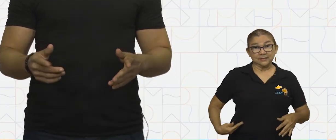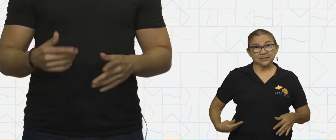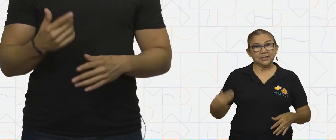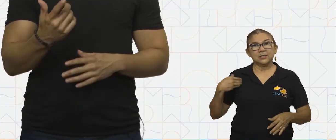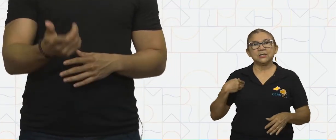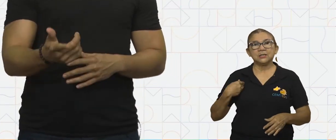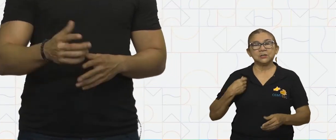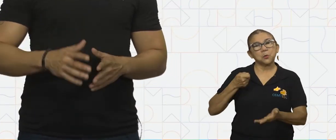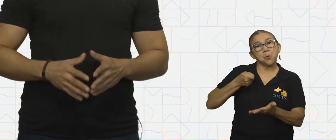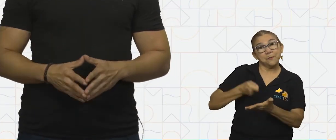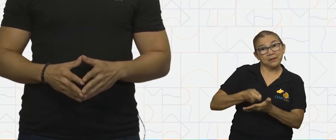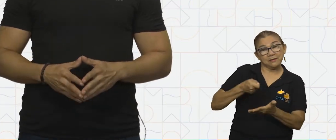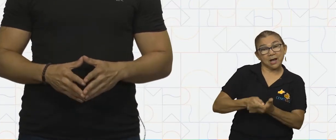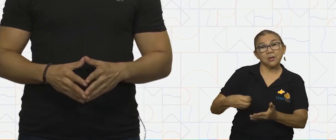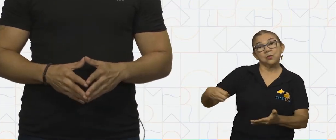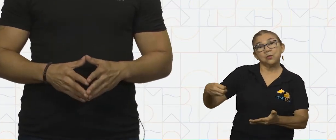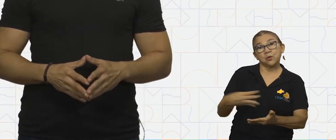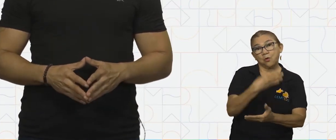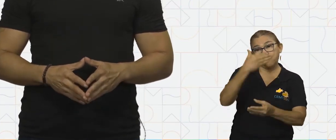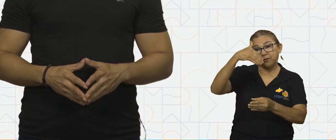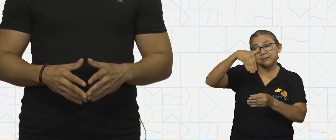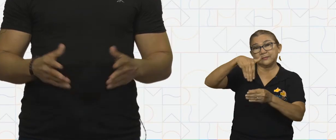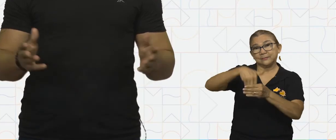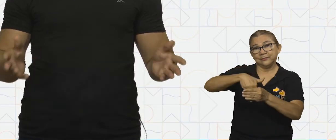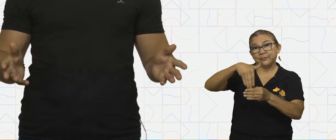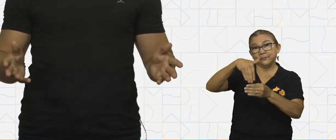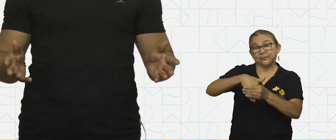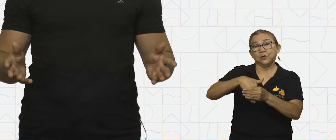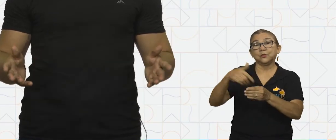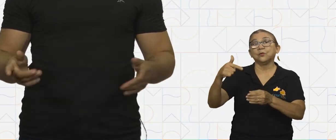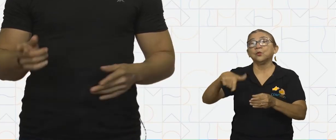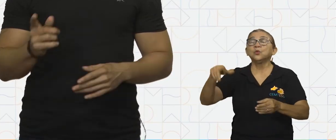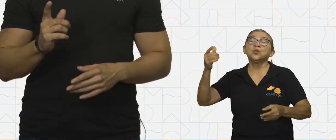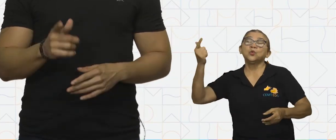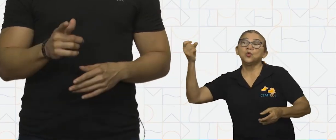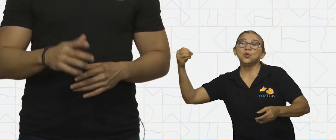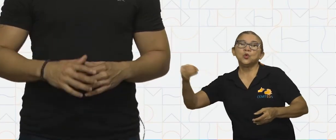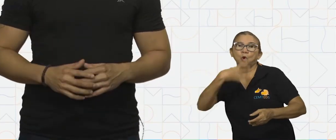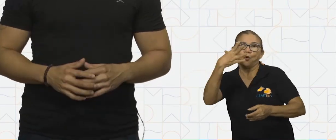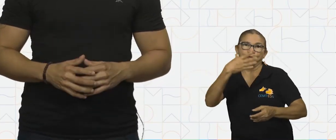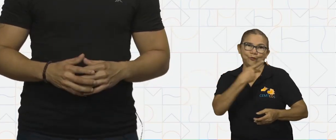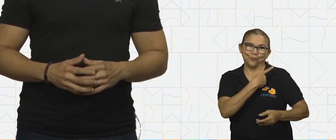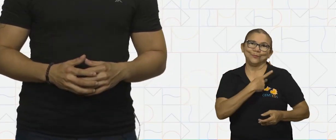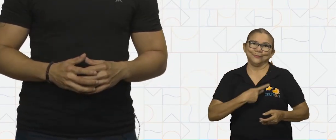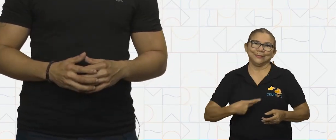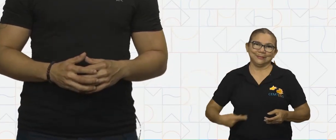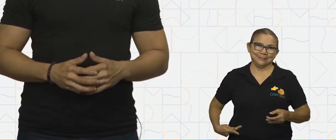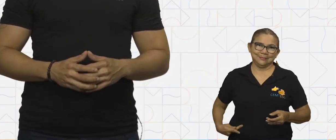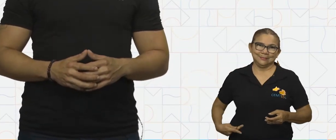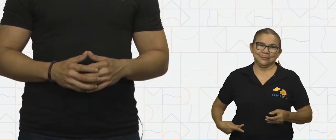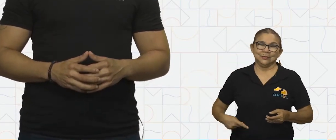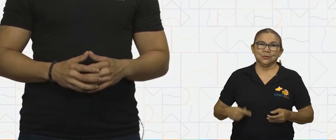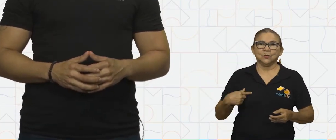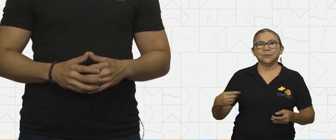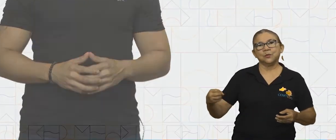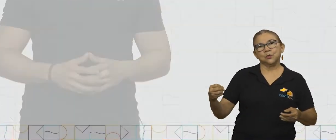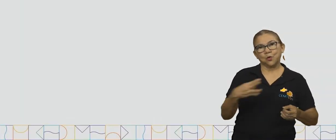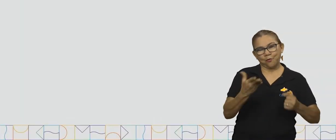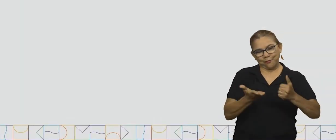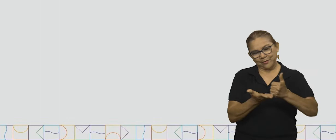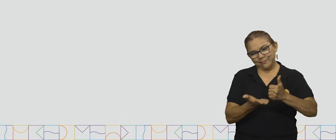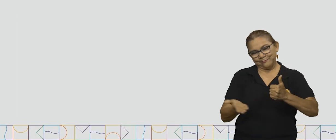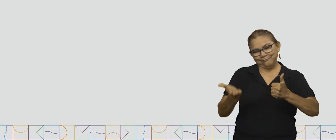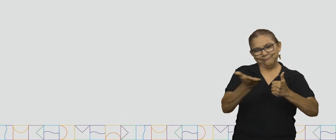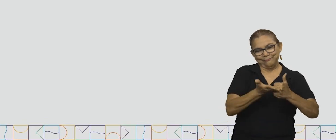eleições, que elegeriam Gaspar Dutra, encerrando assim a era Vargas e dando início a uma outra fase da nossa República.